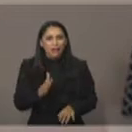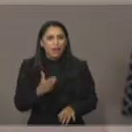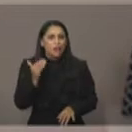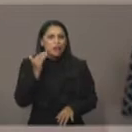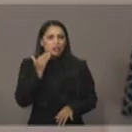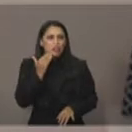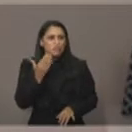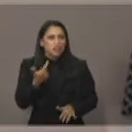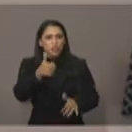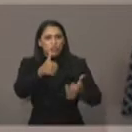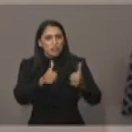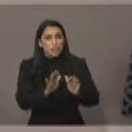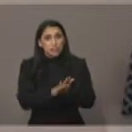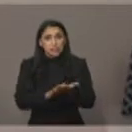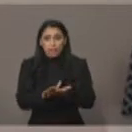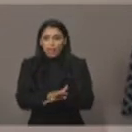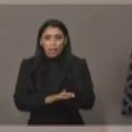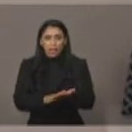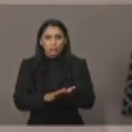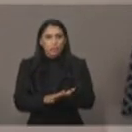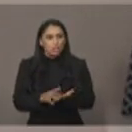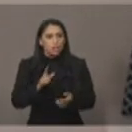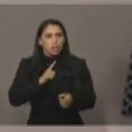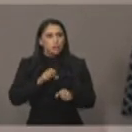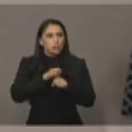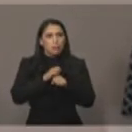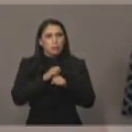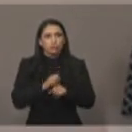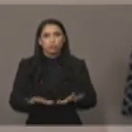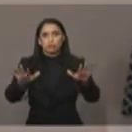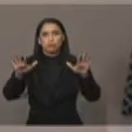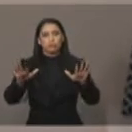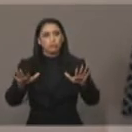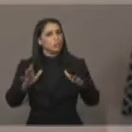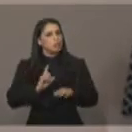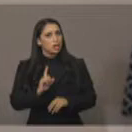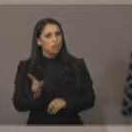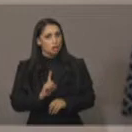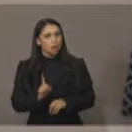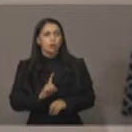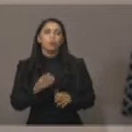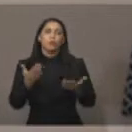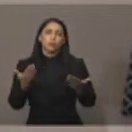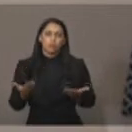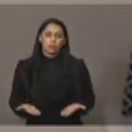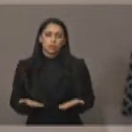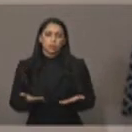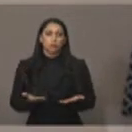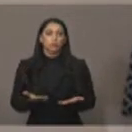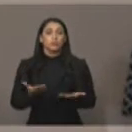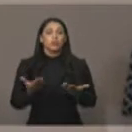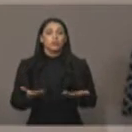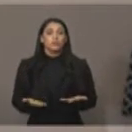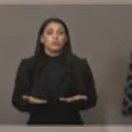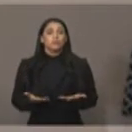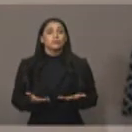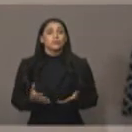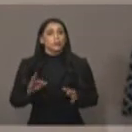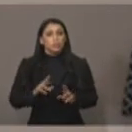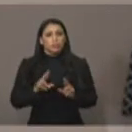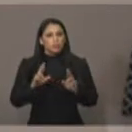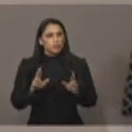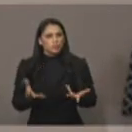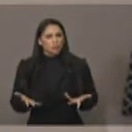parâmetros, e tampouco é disponibilizada de maneira irrestrita, ou muito menos é genérica. Pelo